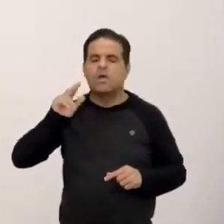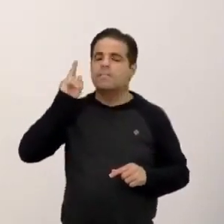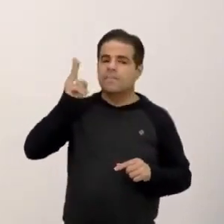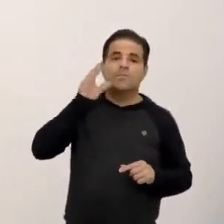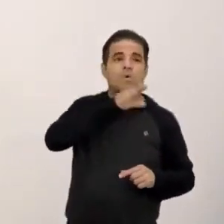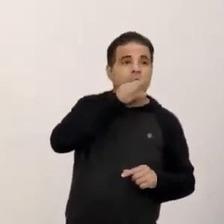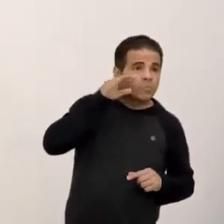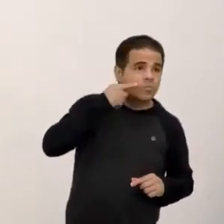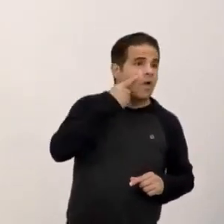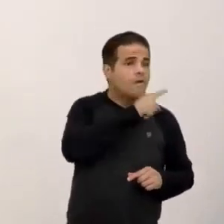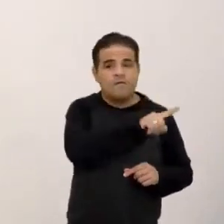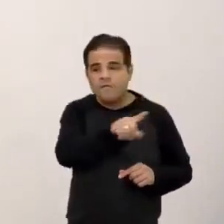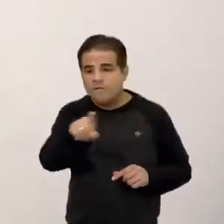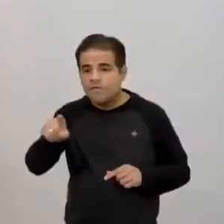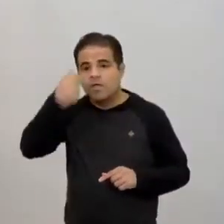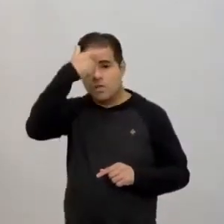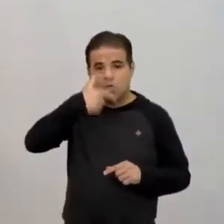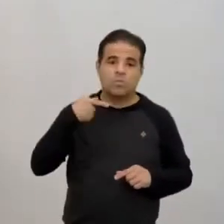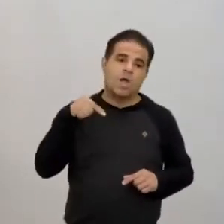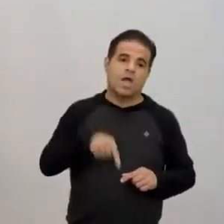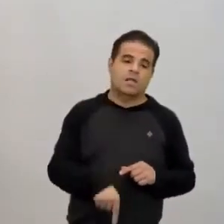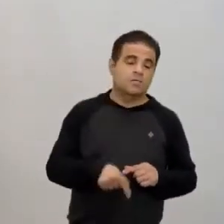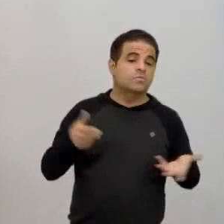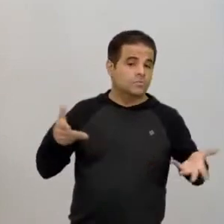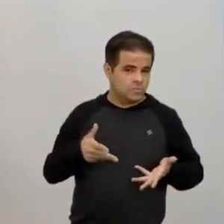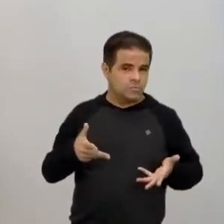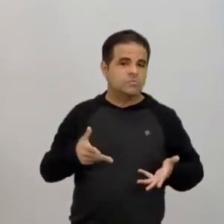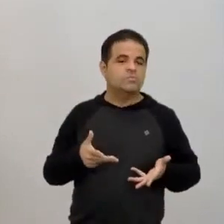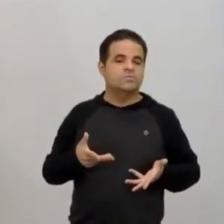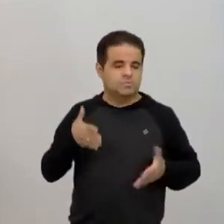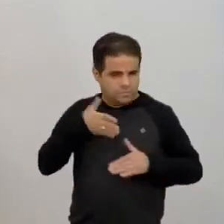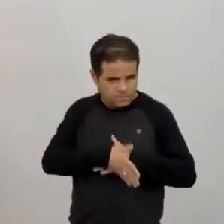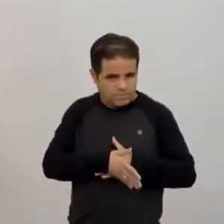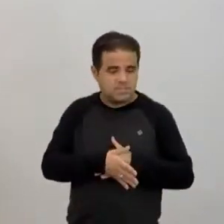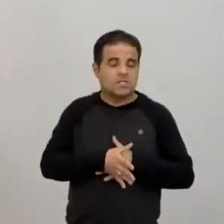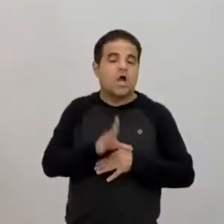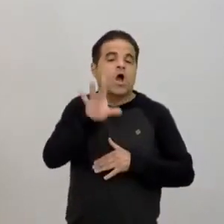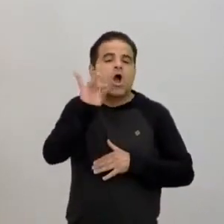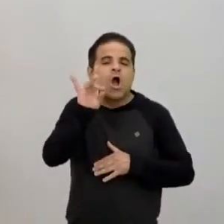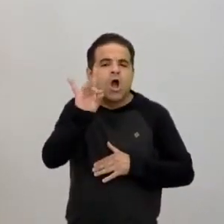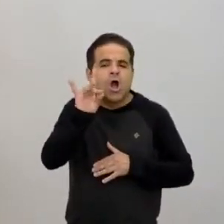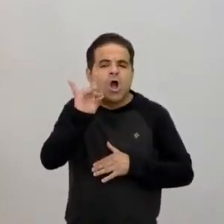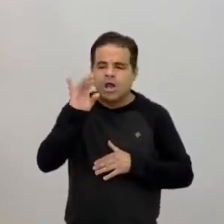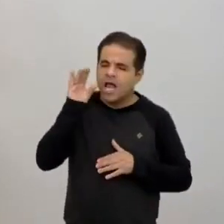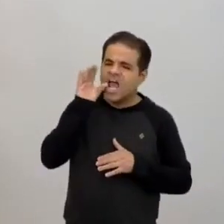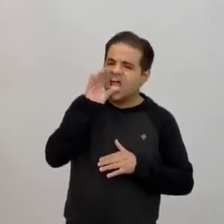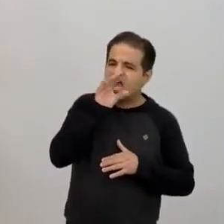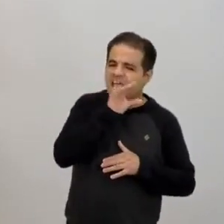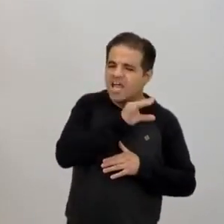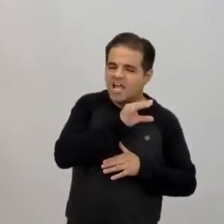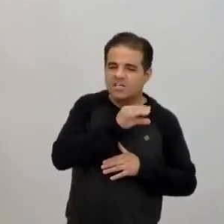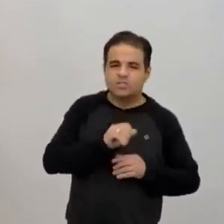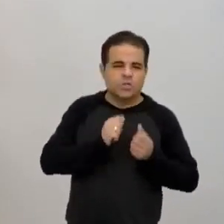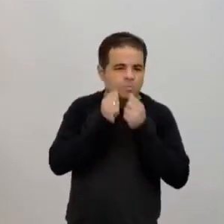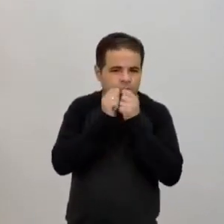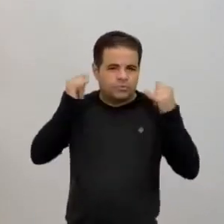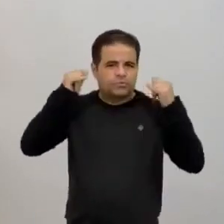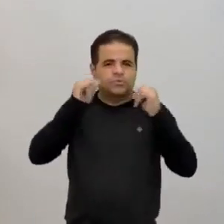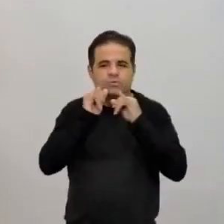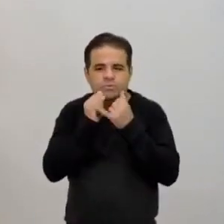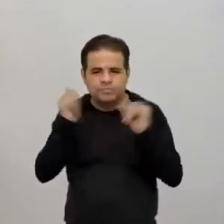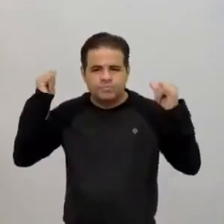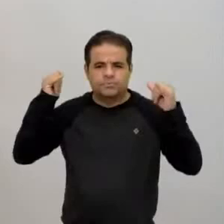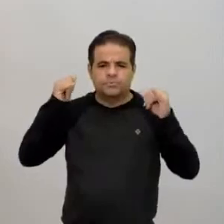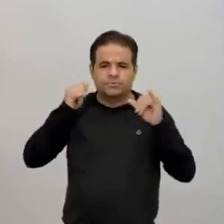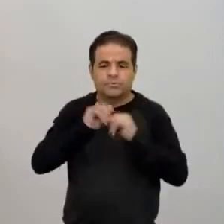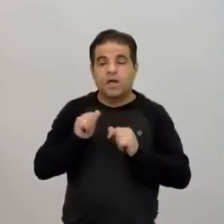lado olhando. Por isso que eu estou aqui. Exatamente. Hoje eu vou me aventurar na cola quente. Cola quente e choque. 2